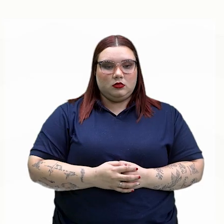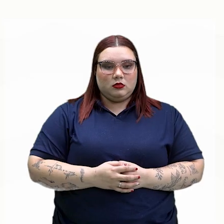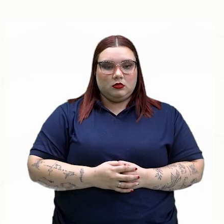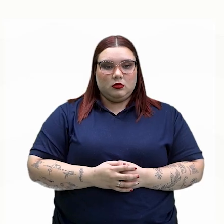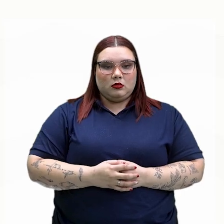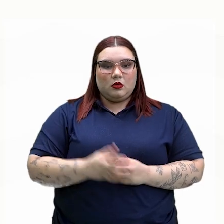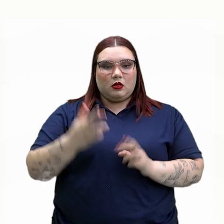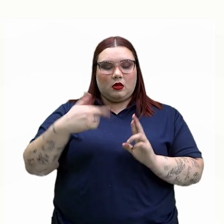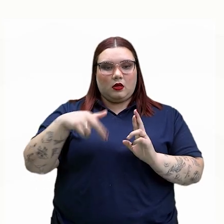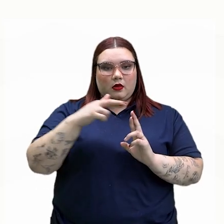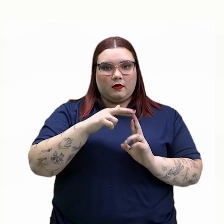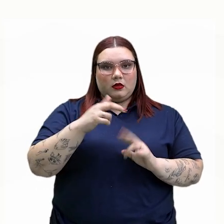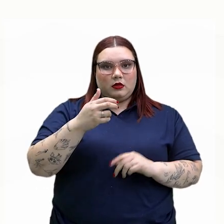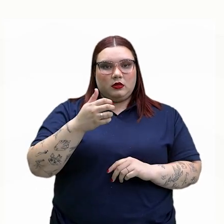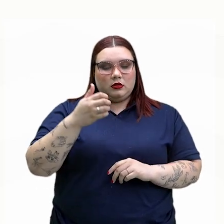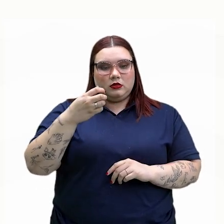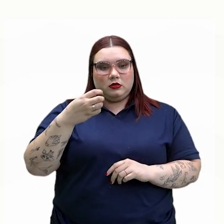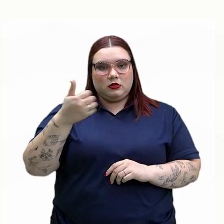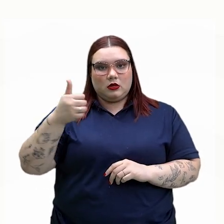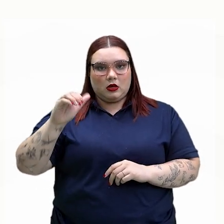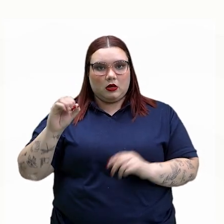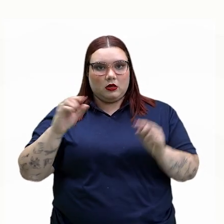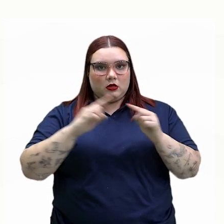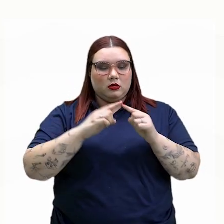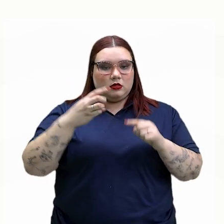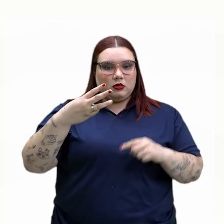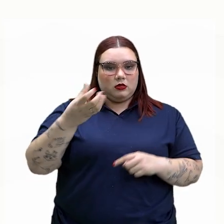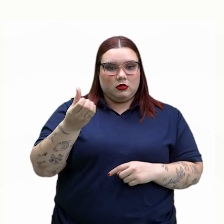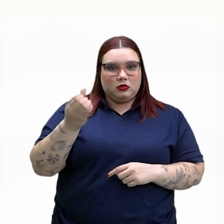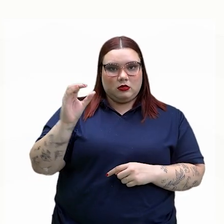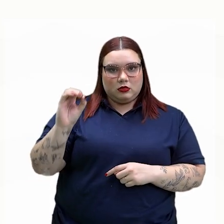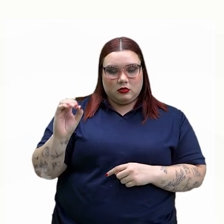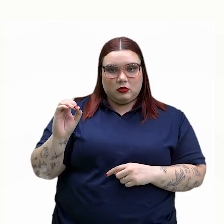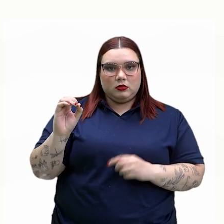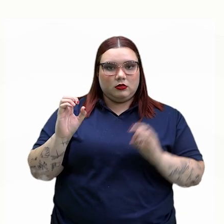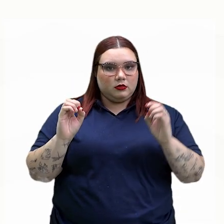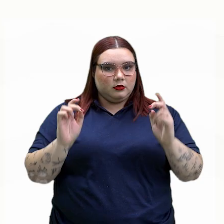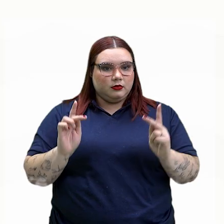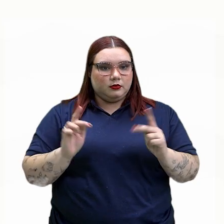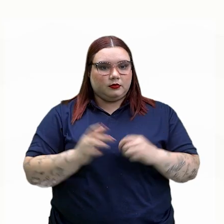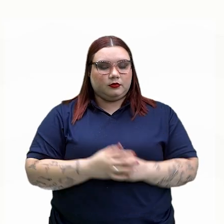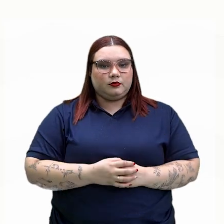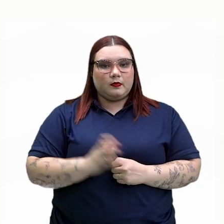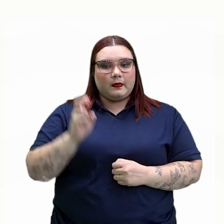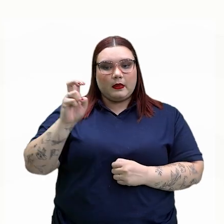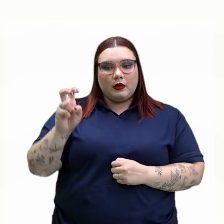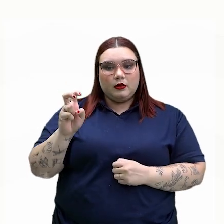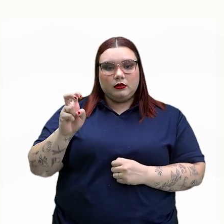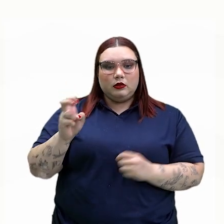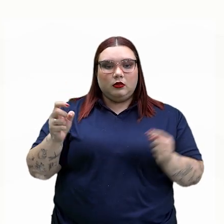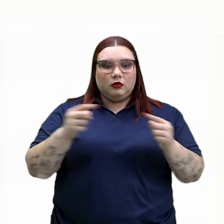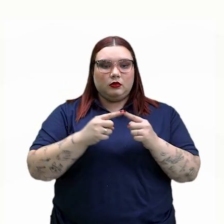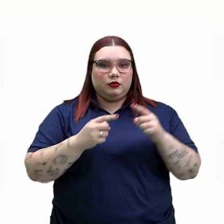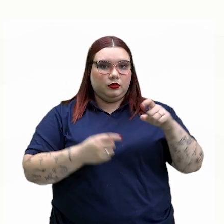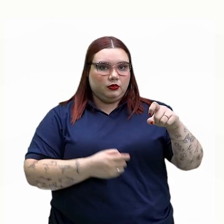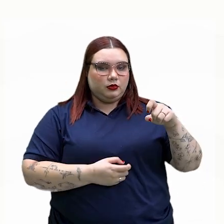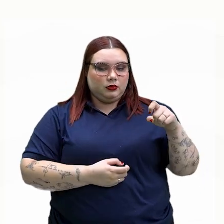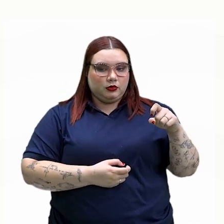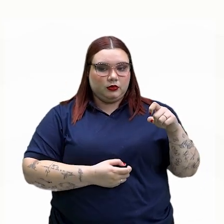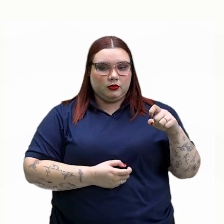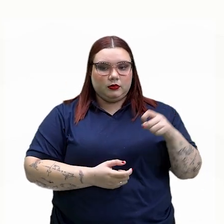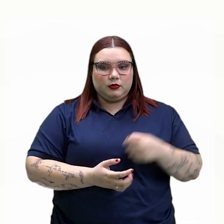alunos corresponde a 360 graus, porque o todo é o total de alunos. Então, 5 vai corresponder